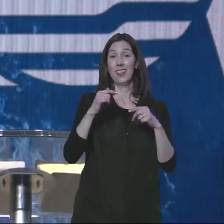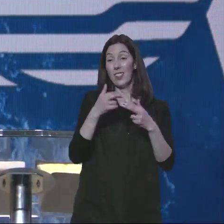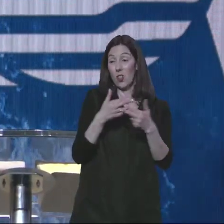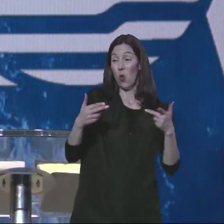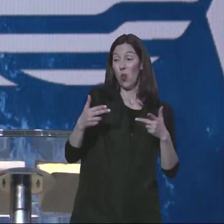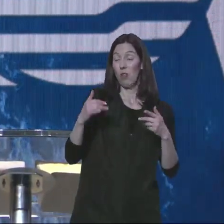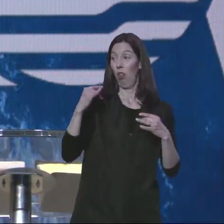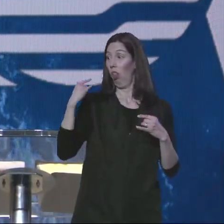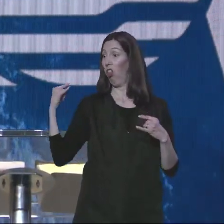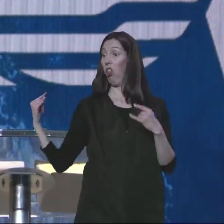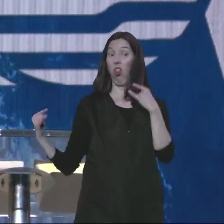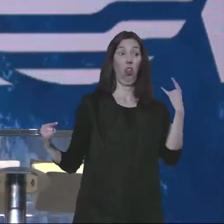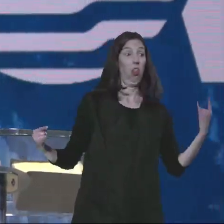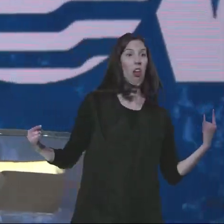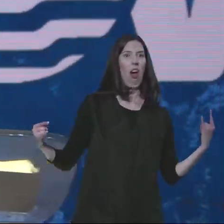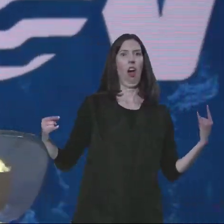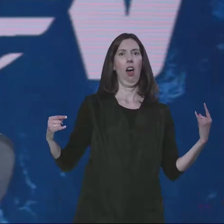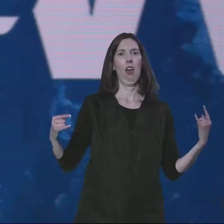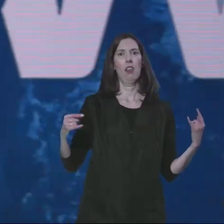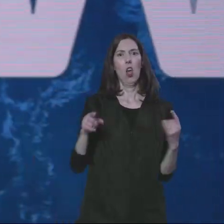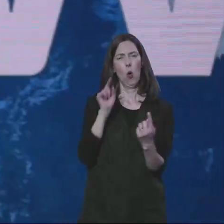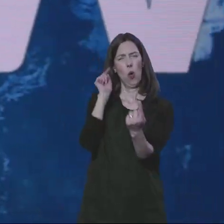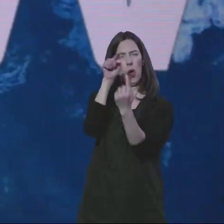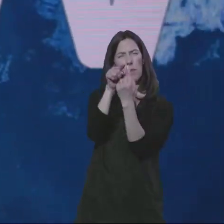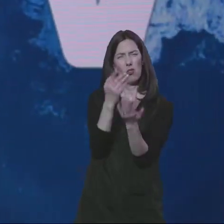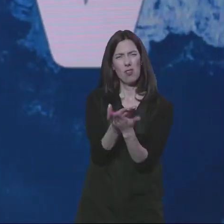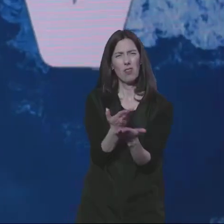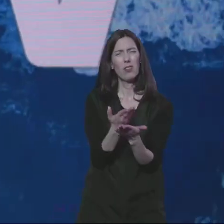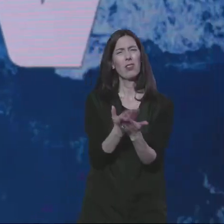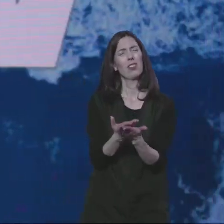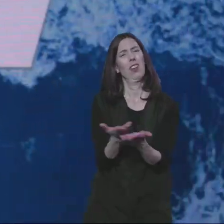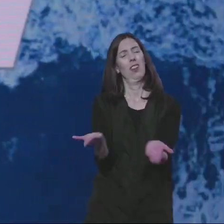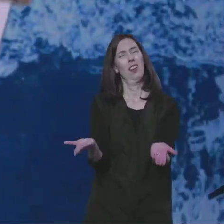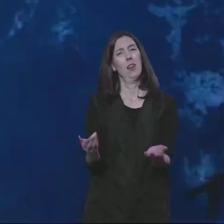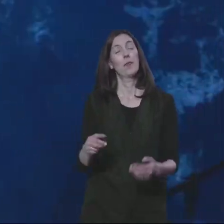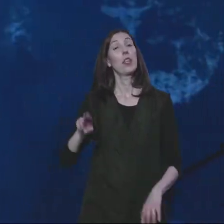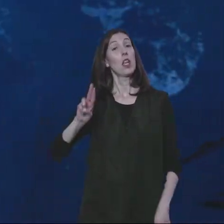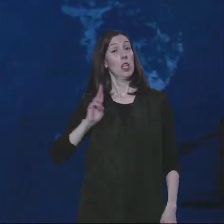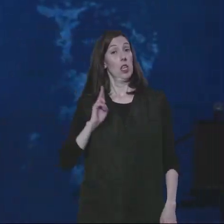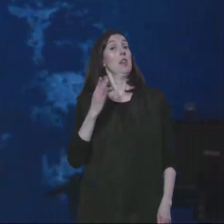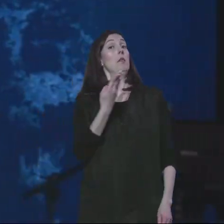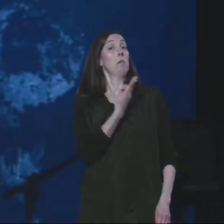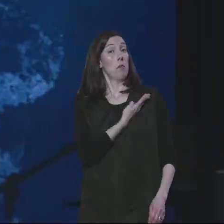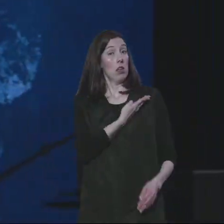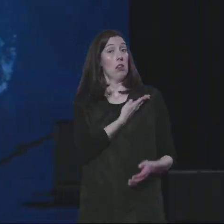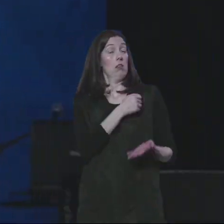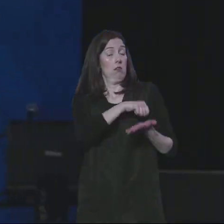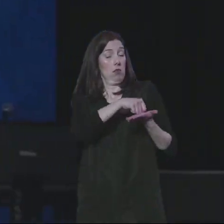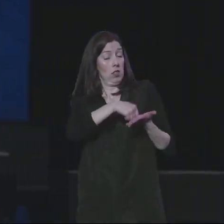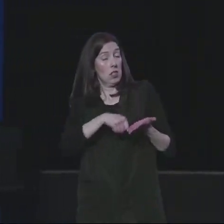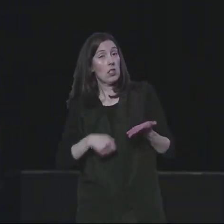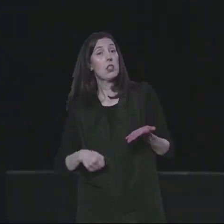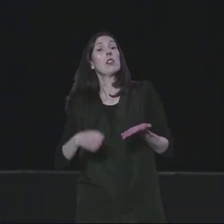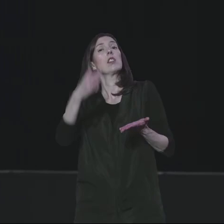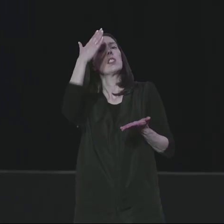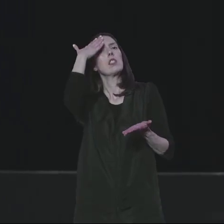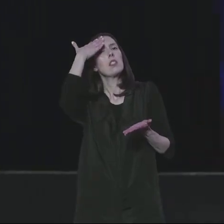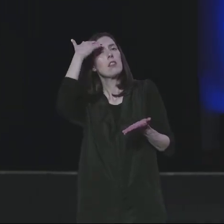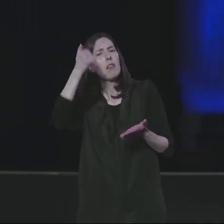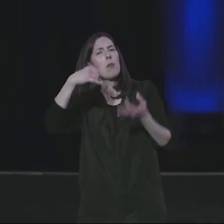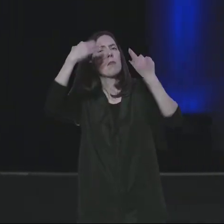estudar. E aqui, o escritor de Hebreus sabia que nós